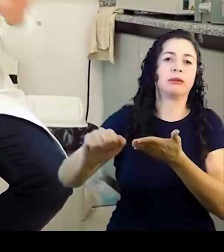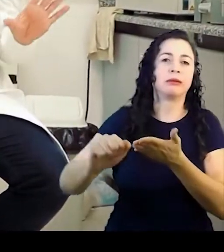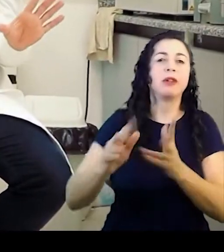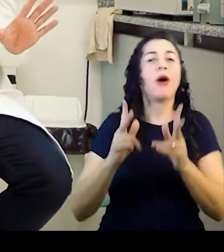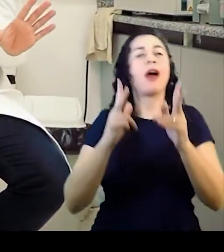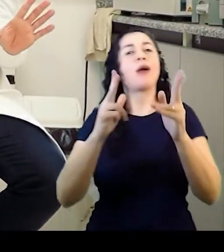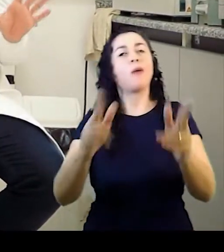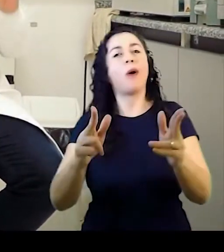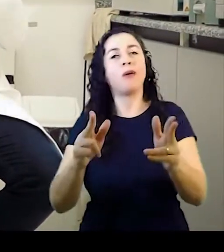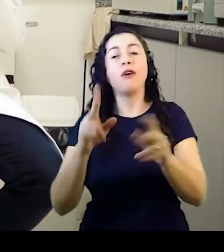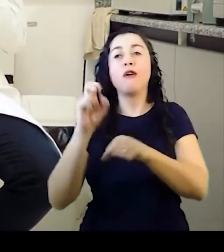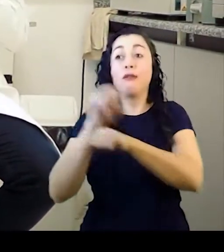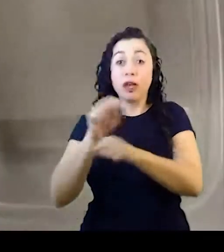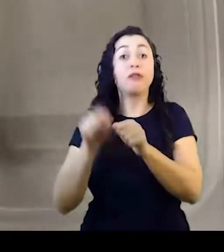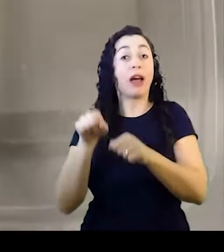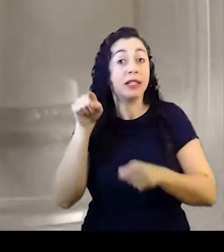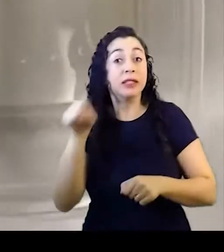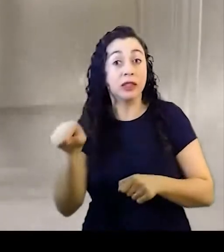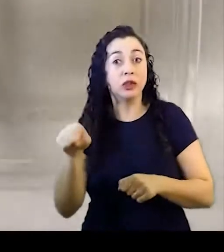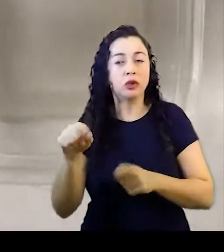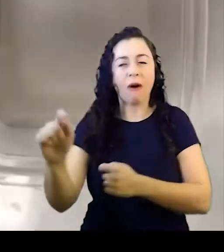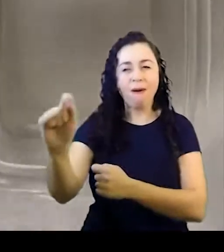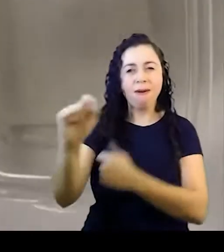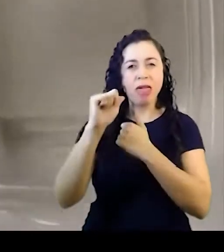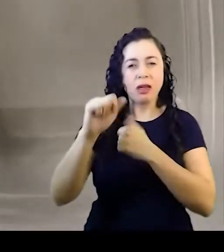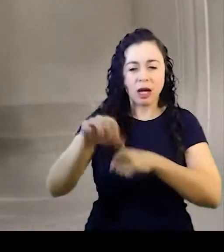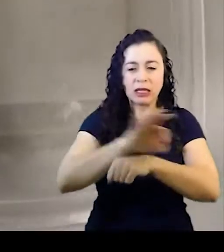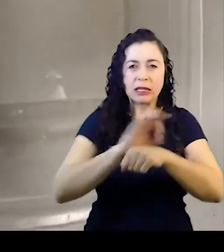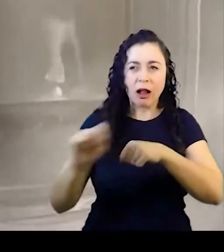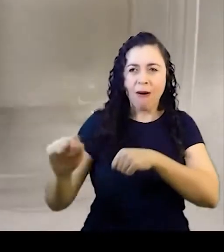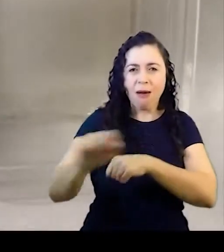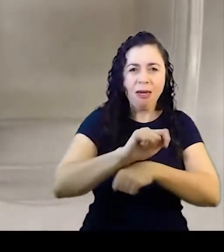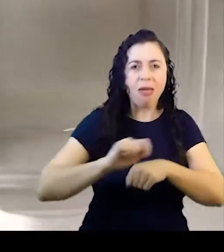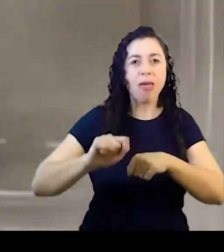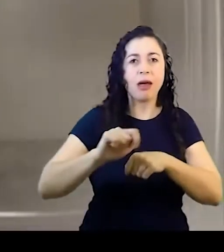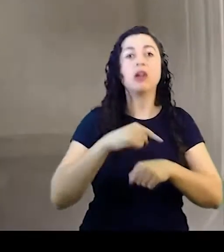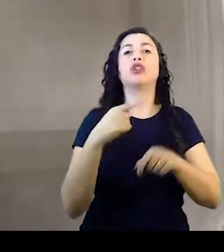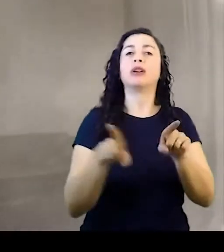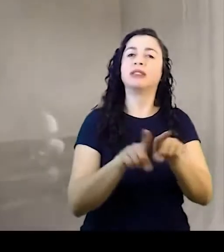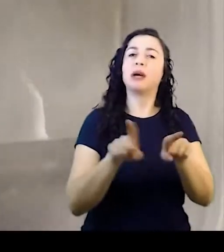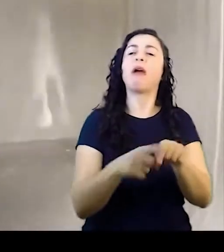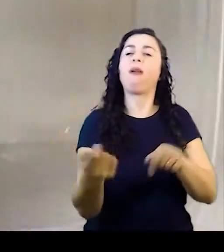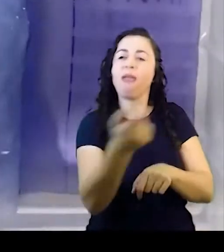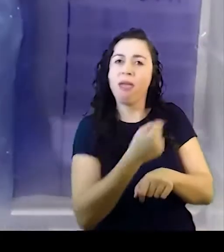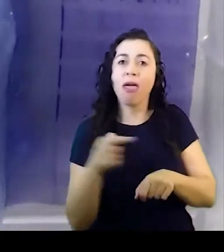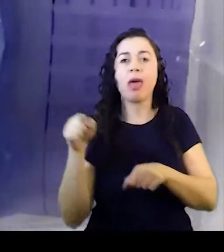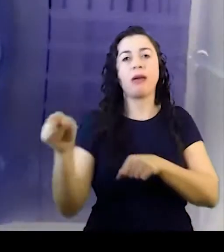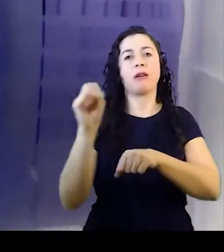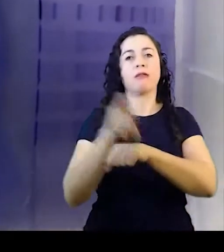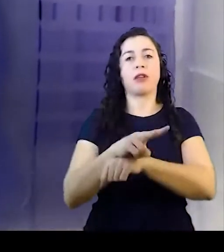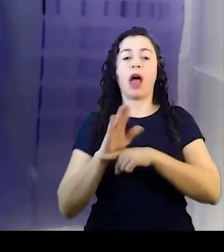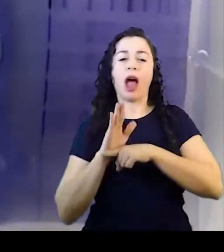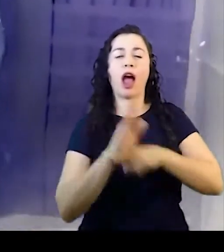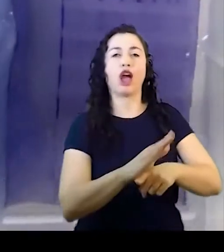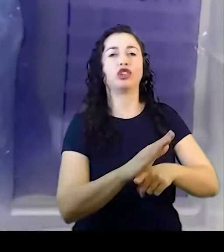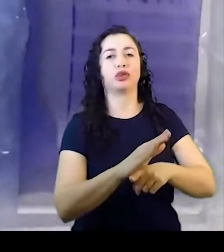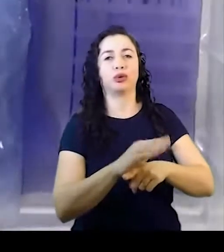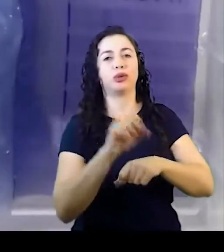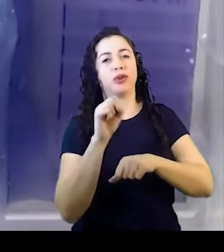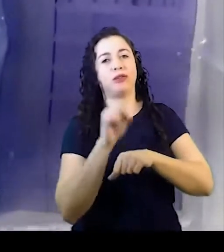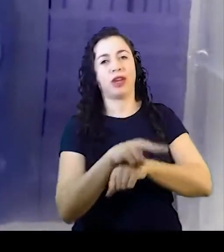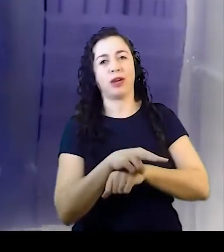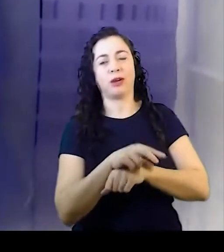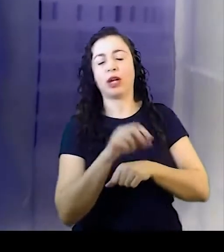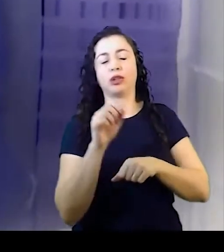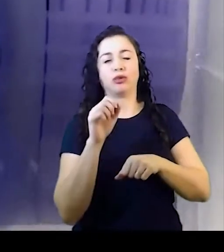o mesmo processo, o mesmo mecanismo de enganar a célula, mas a gente usa para o bem da célula. O processo é muito parecido com o